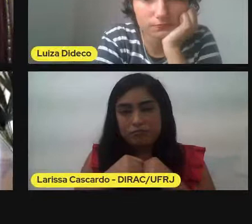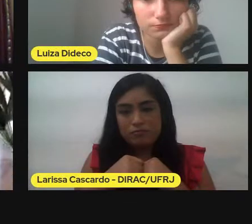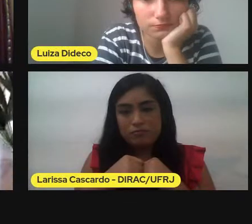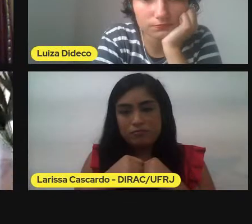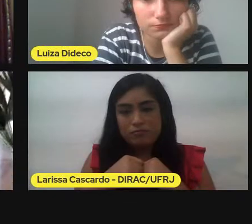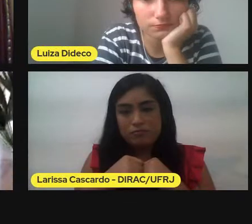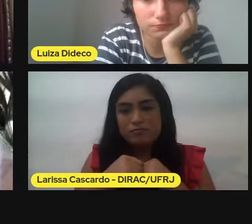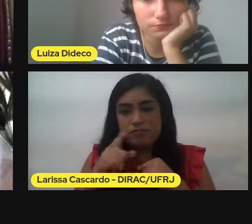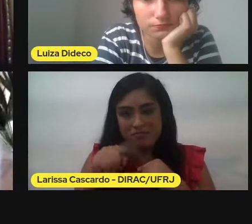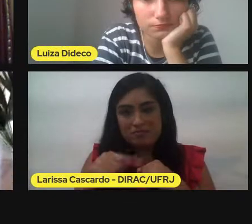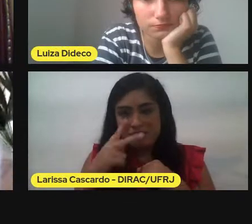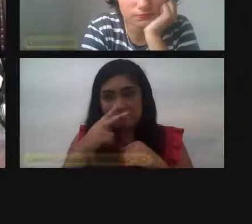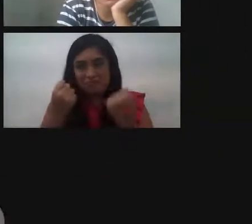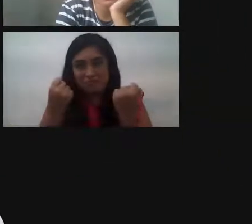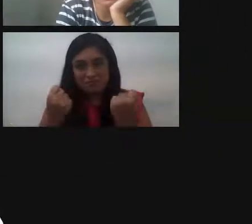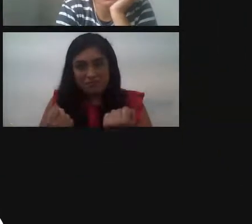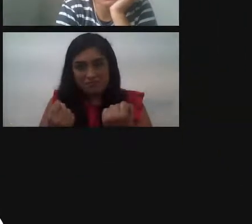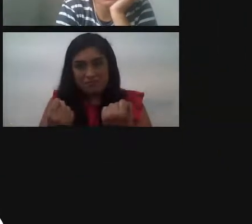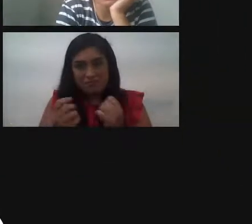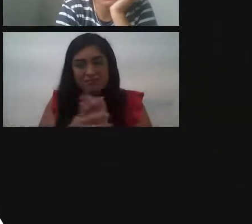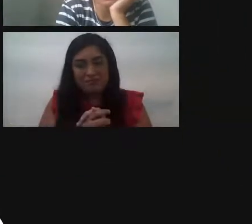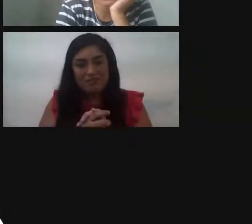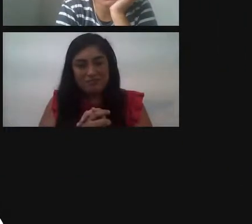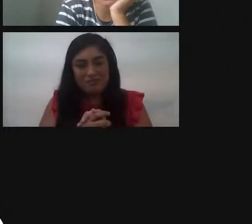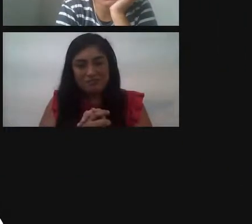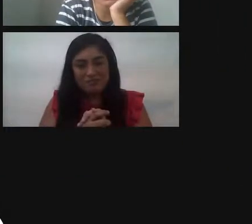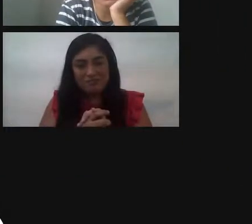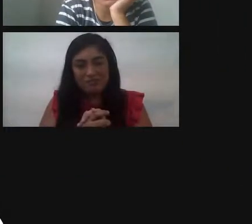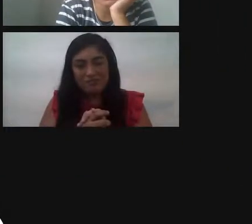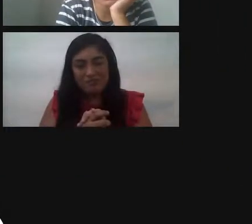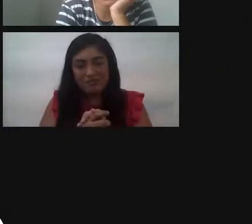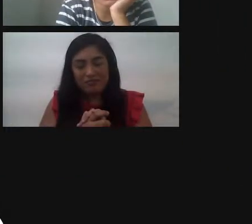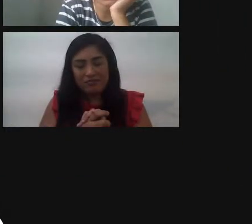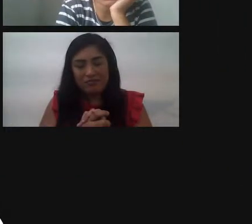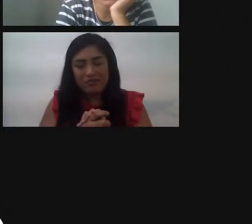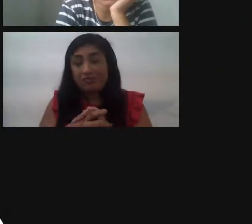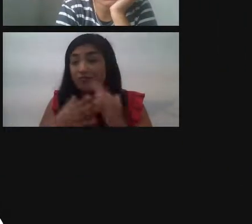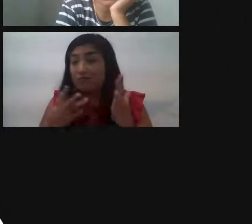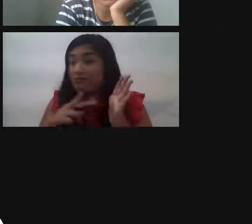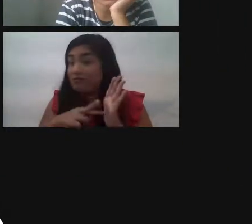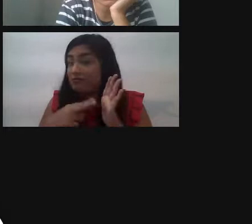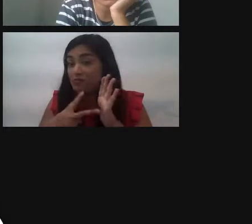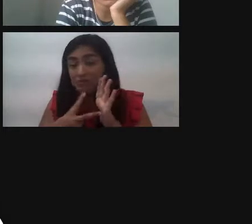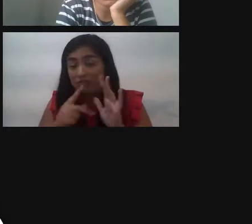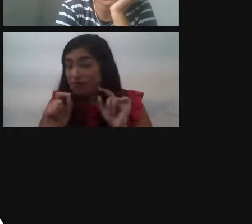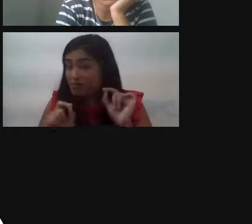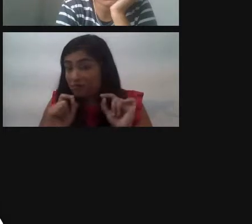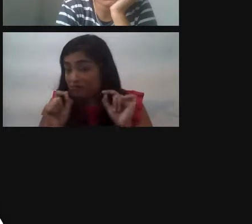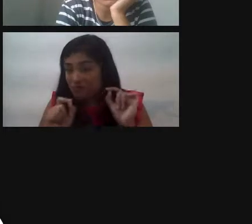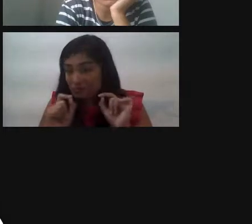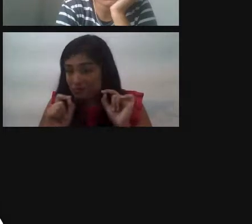É pesado, não é? Ou seja,